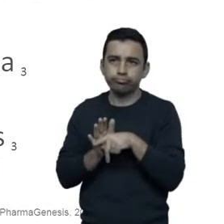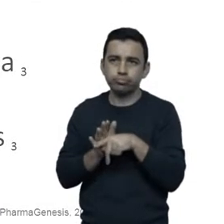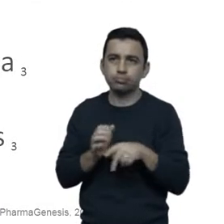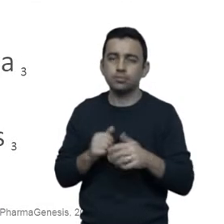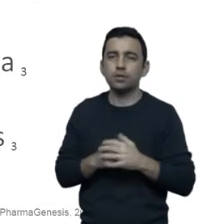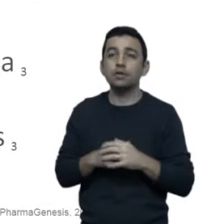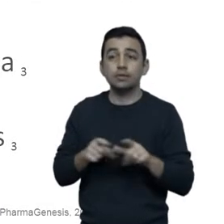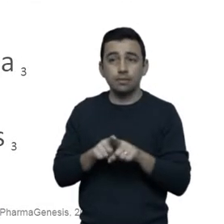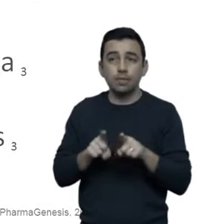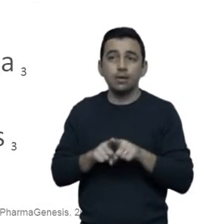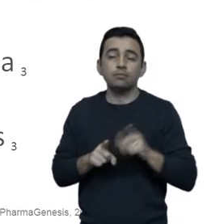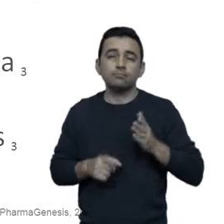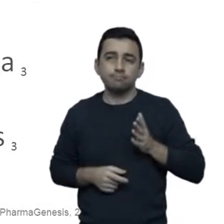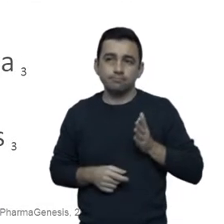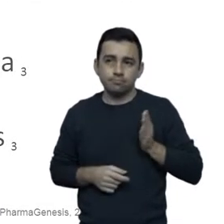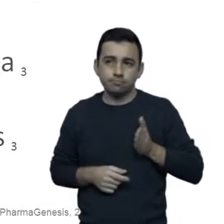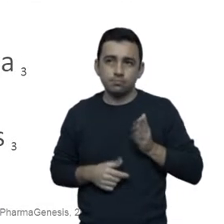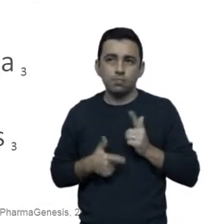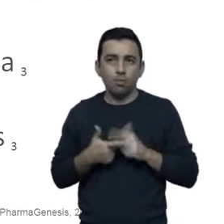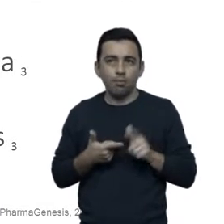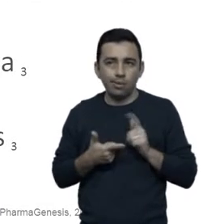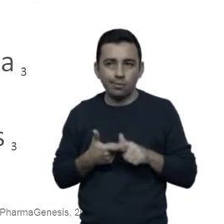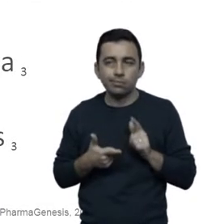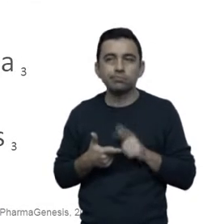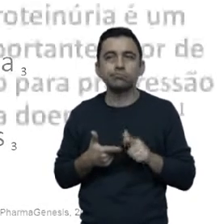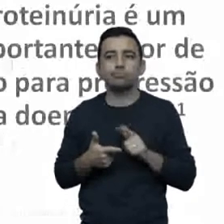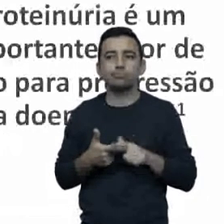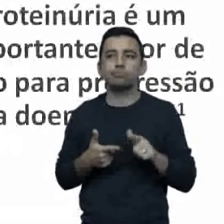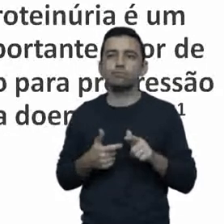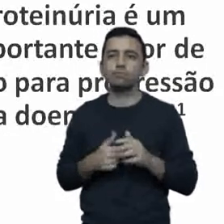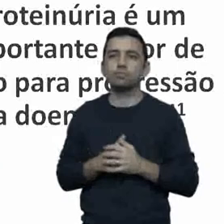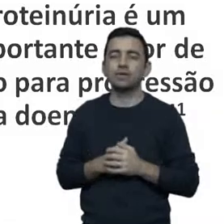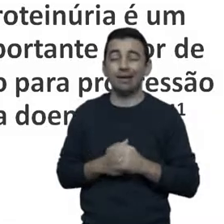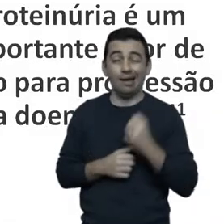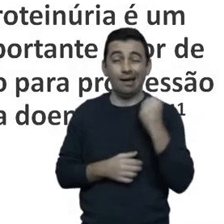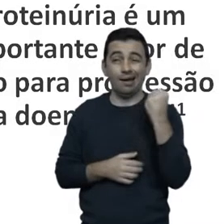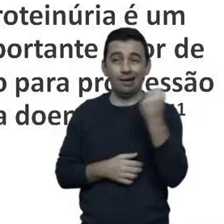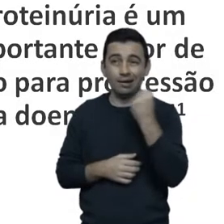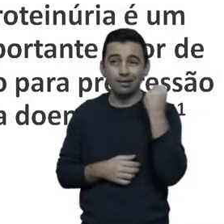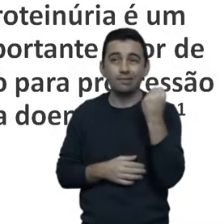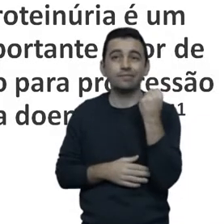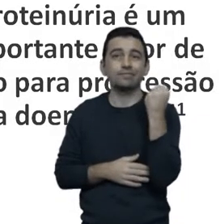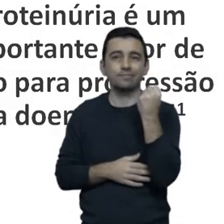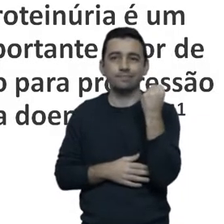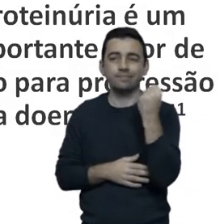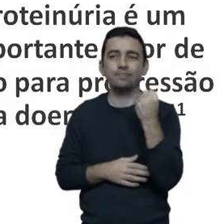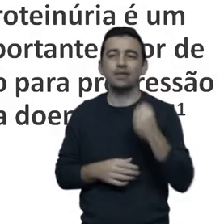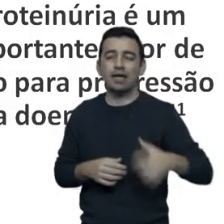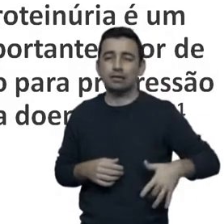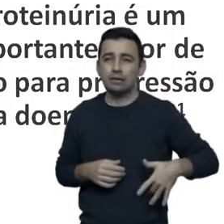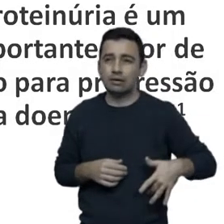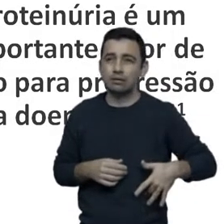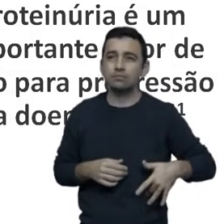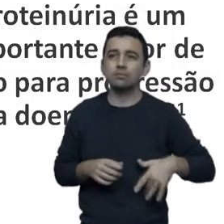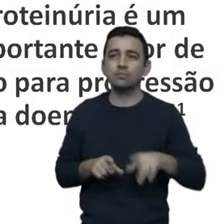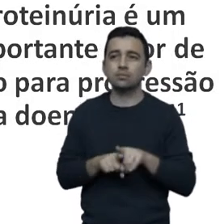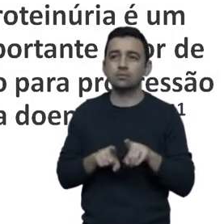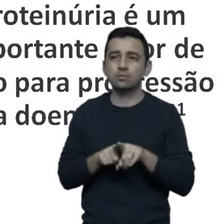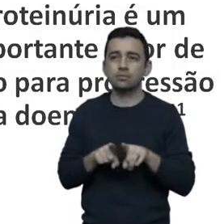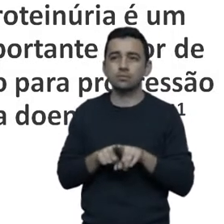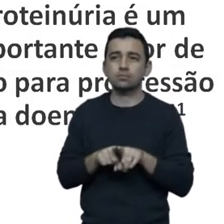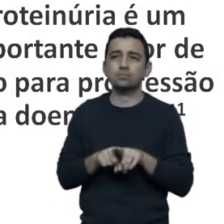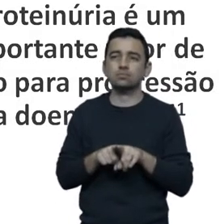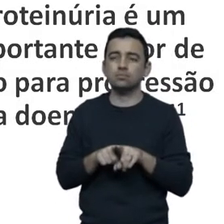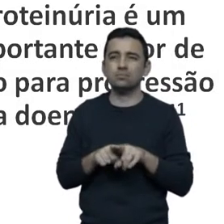Problemas cardíacos, né, associados, graves, renal, né, esse paciente acaba